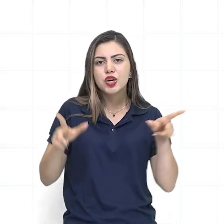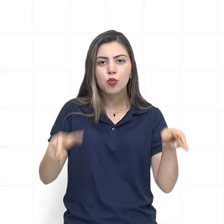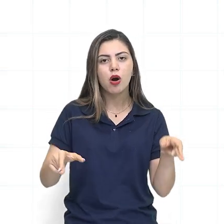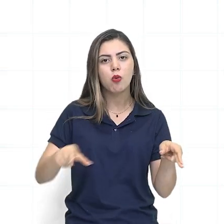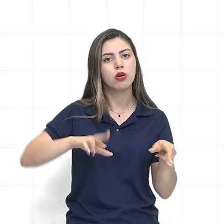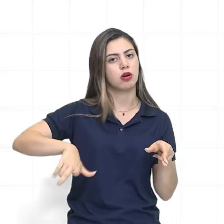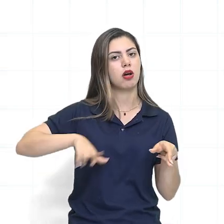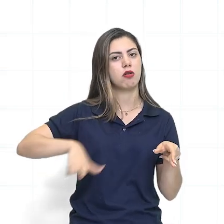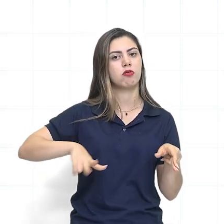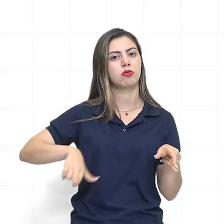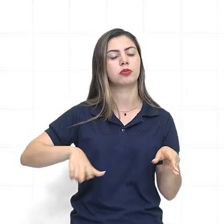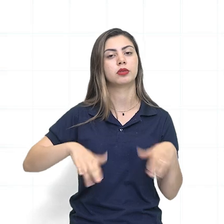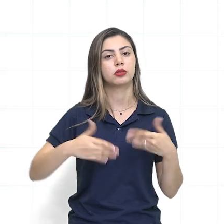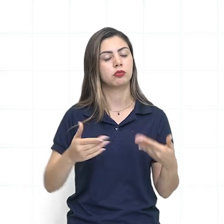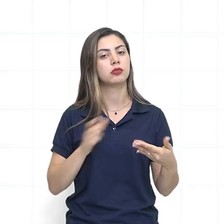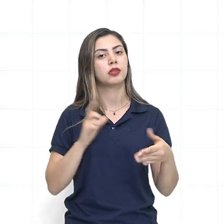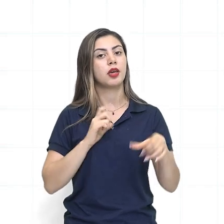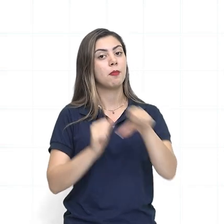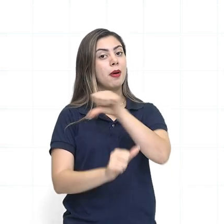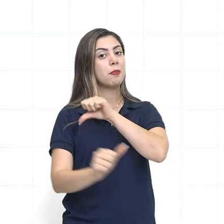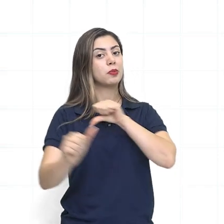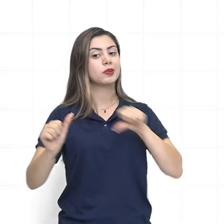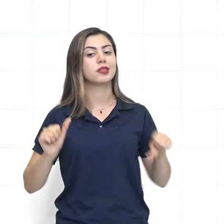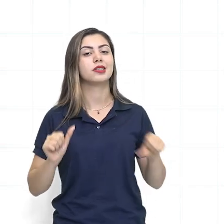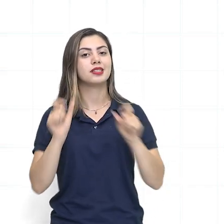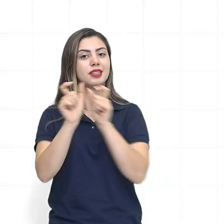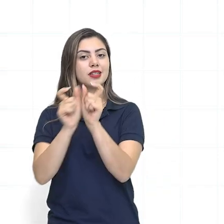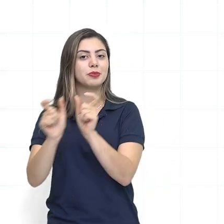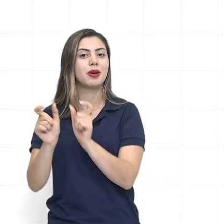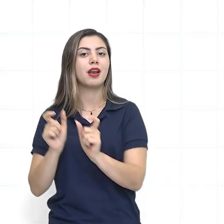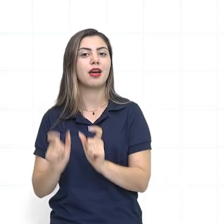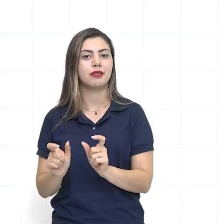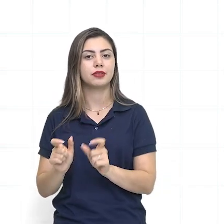texto original. Ele vai fazer uma mudança, né?